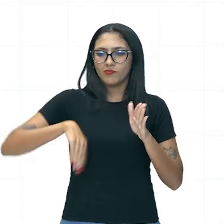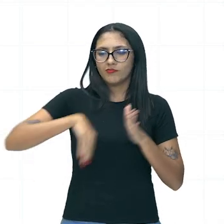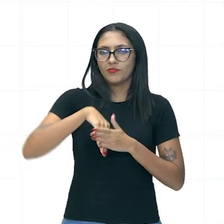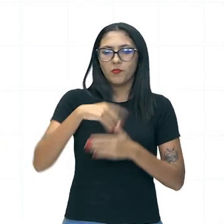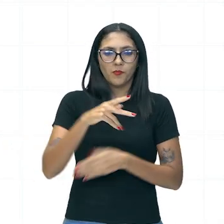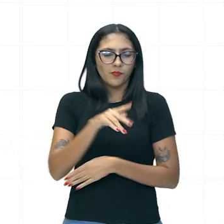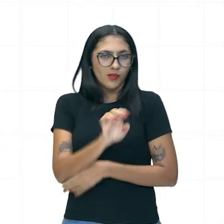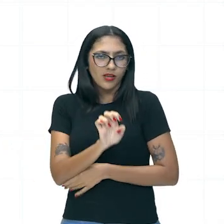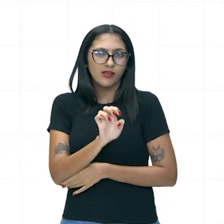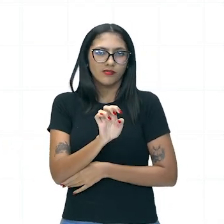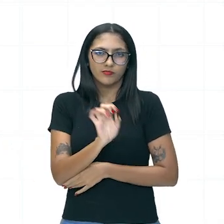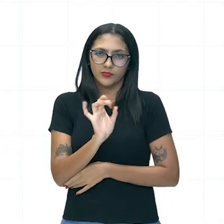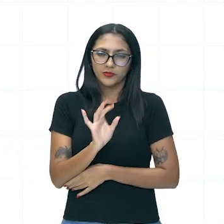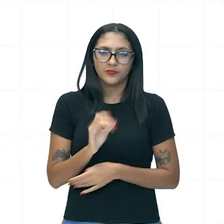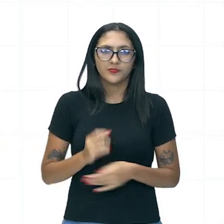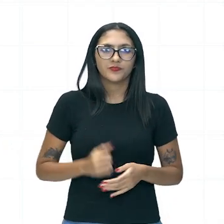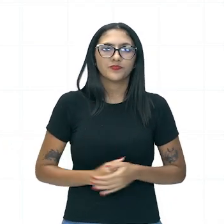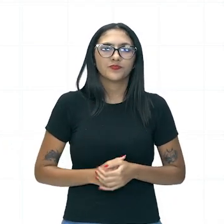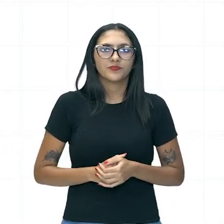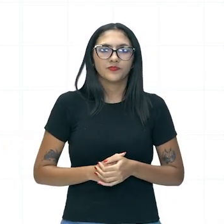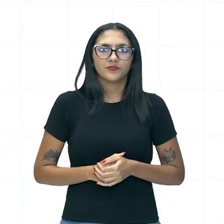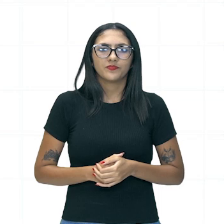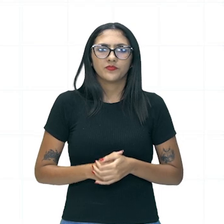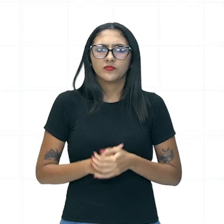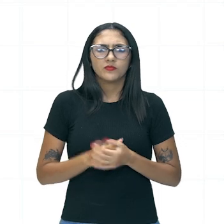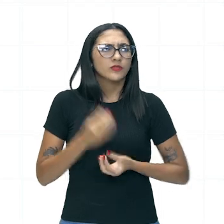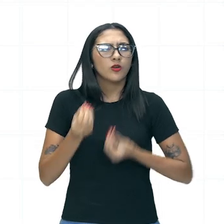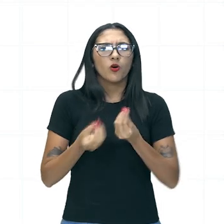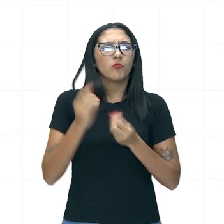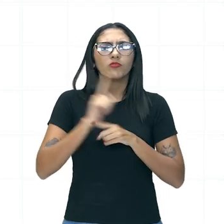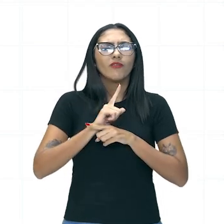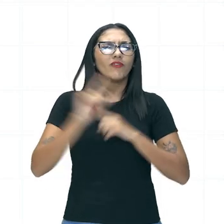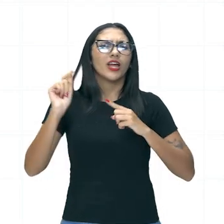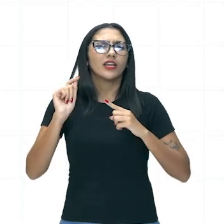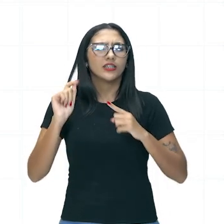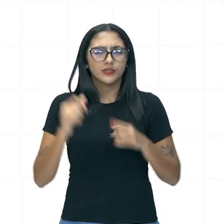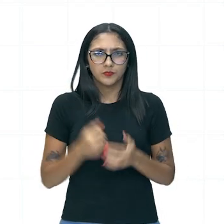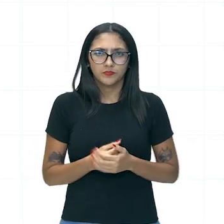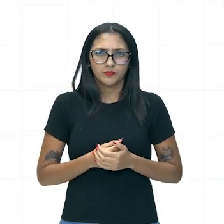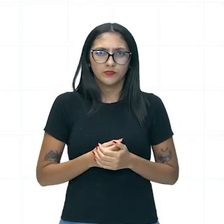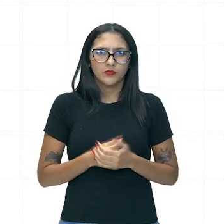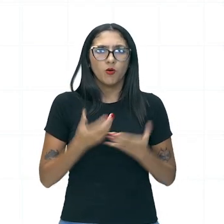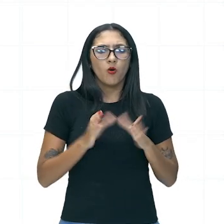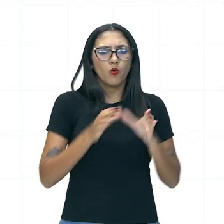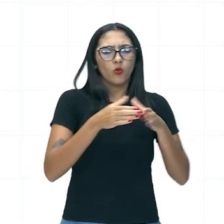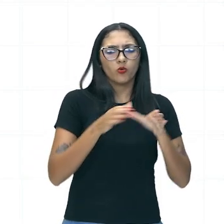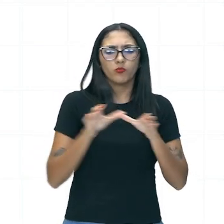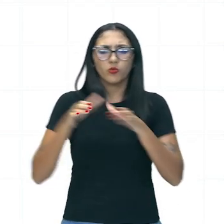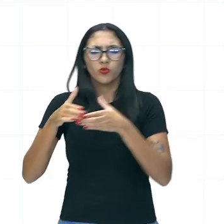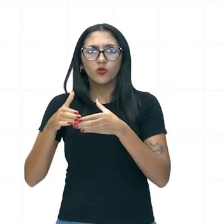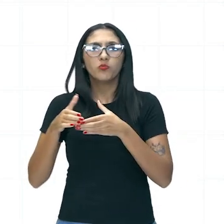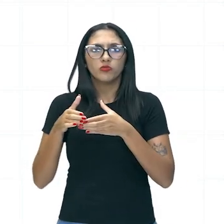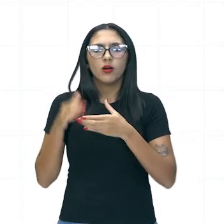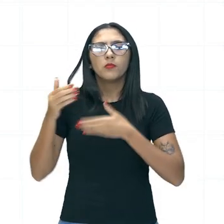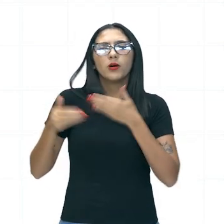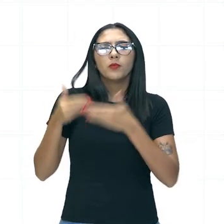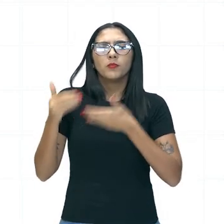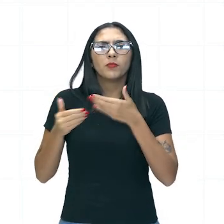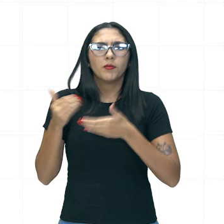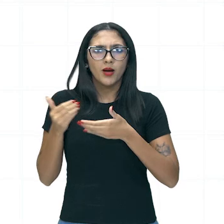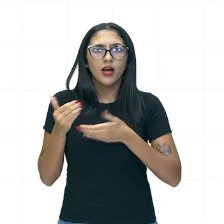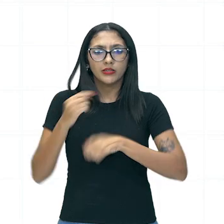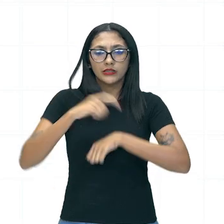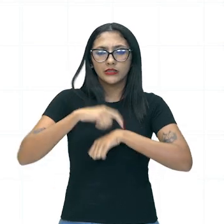tá certo? Então, quem é que vai ganhar essa disputa? A equipe que tiver mais pontos ao final de 2 tempos